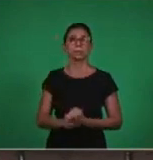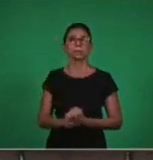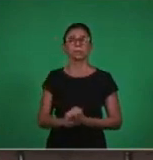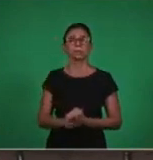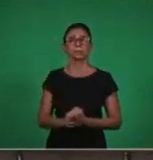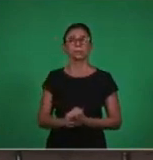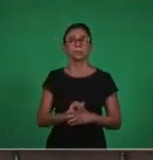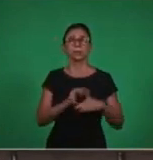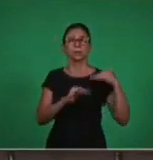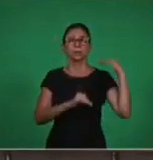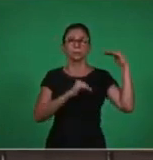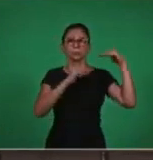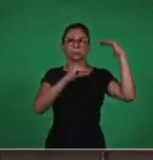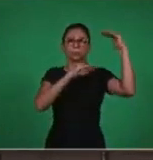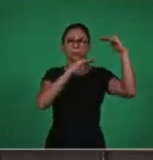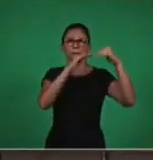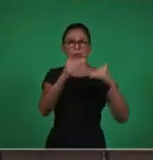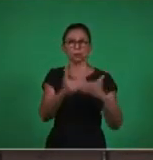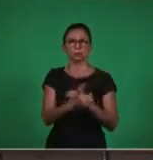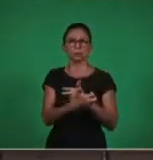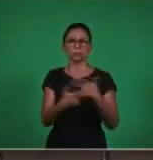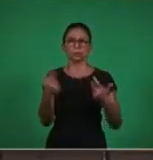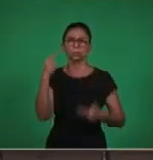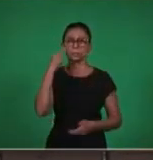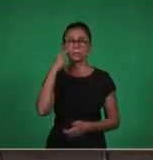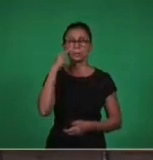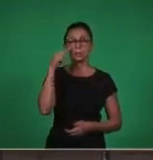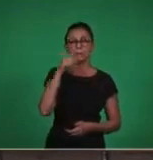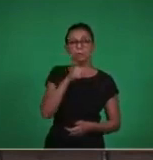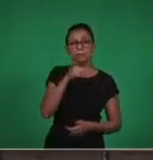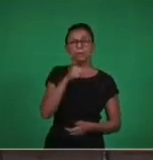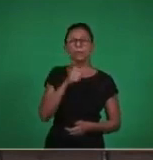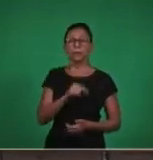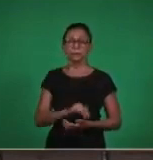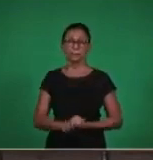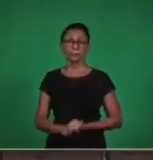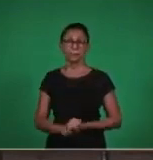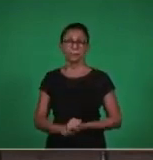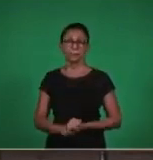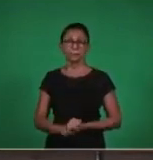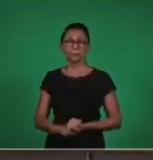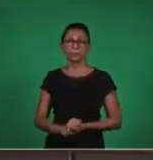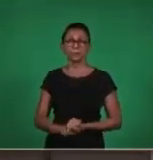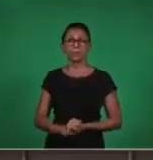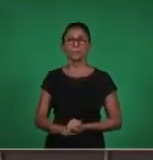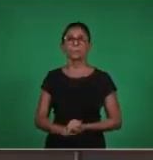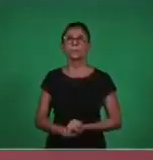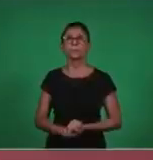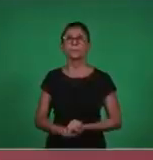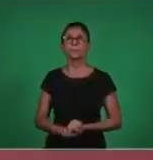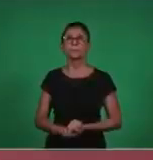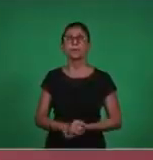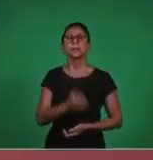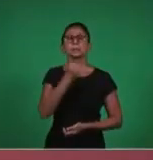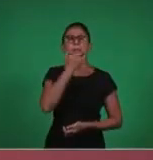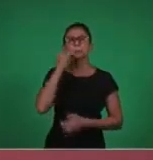a criação não é daquilo que se vê. Quando eu falo em